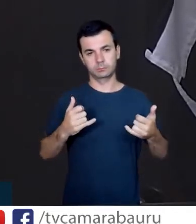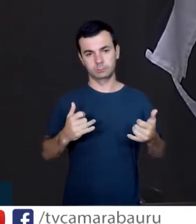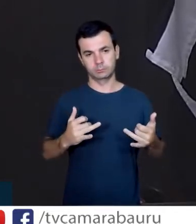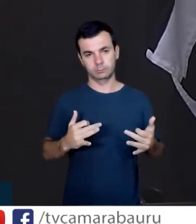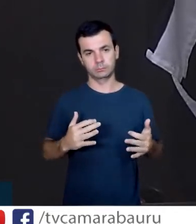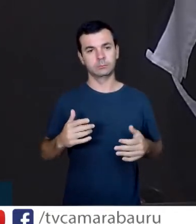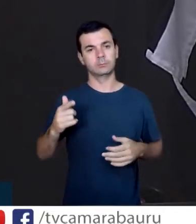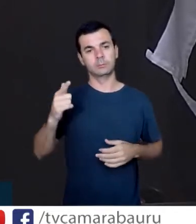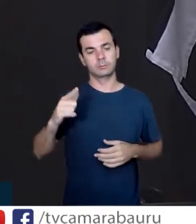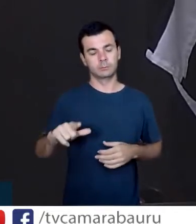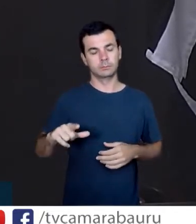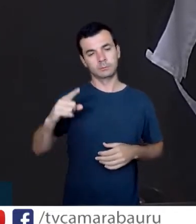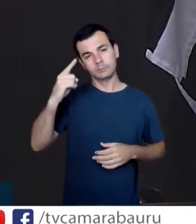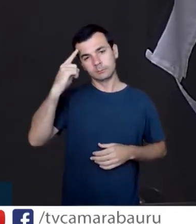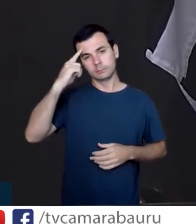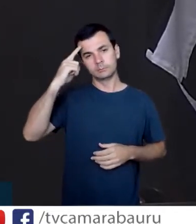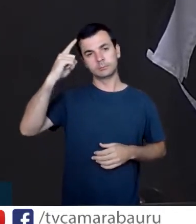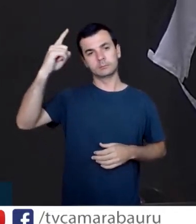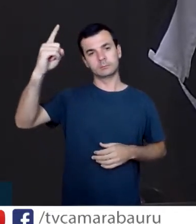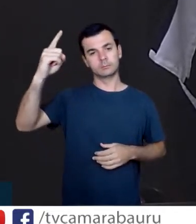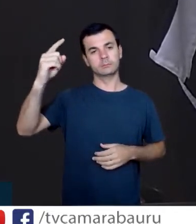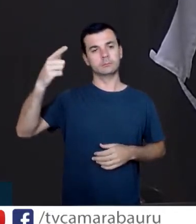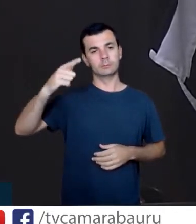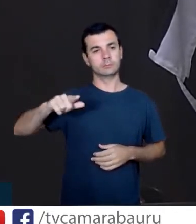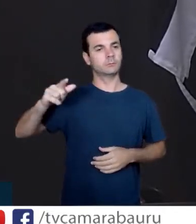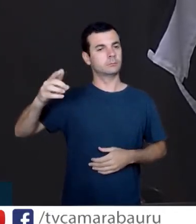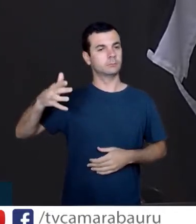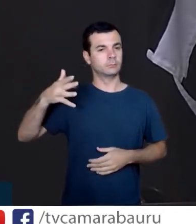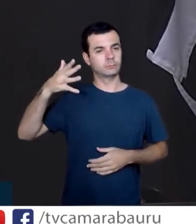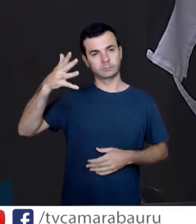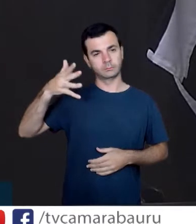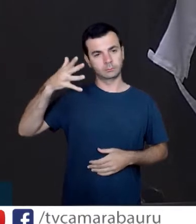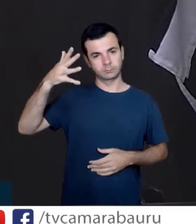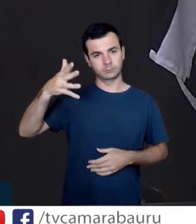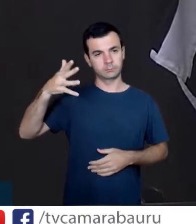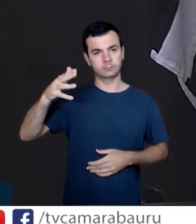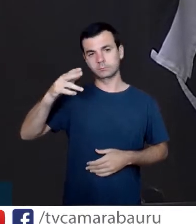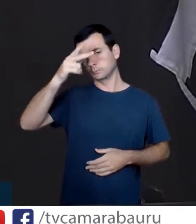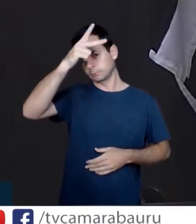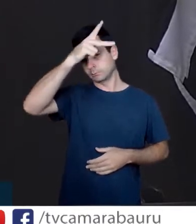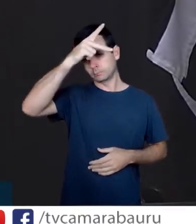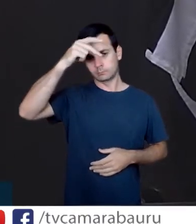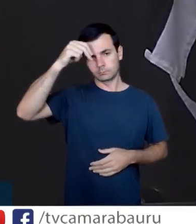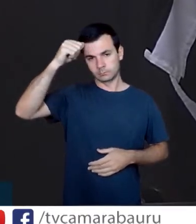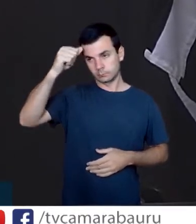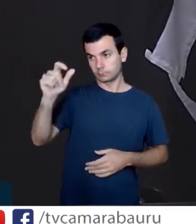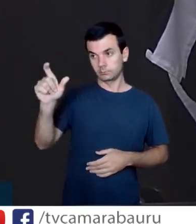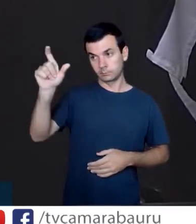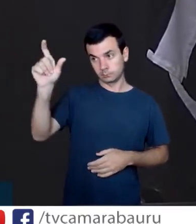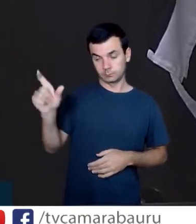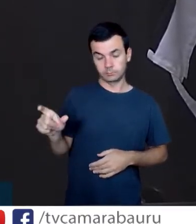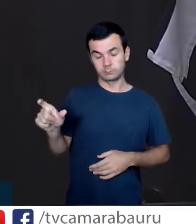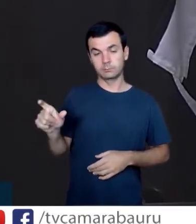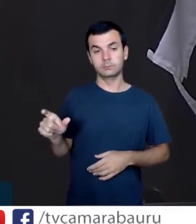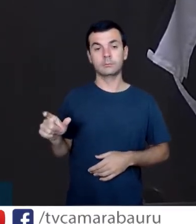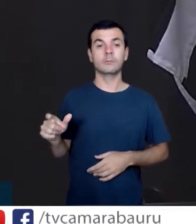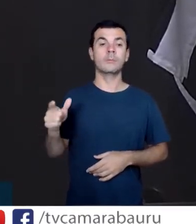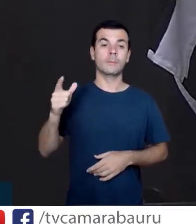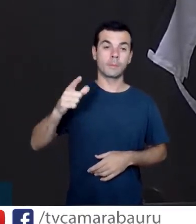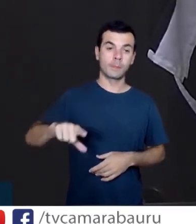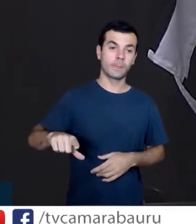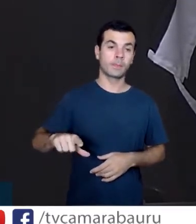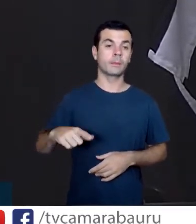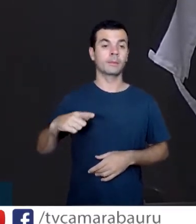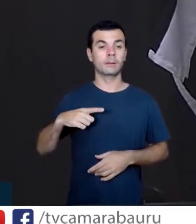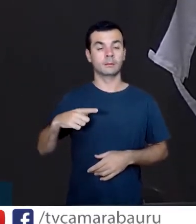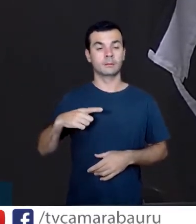voltar a fala ao prefeito municipal e mais uma daquelas séries